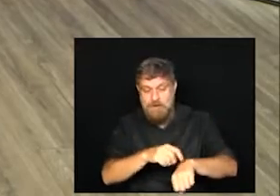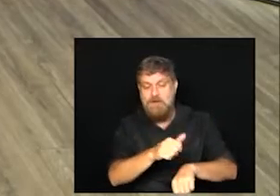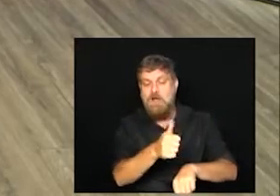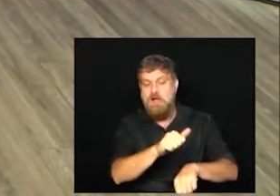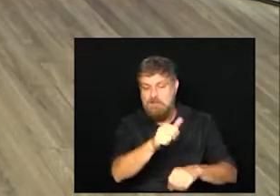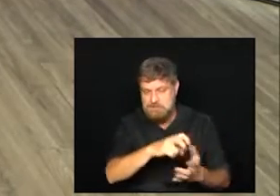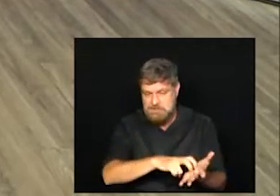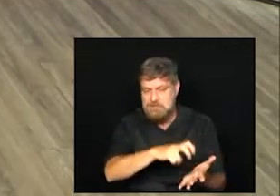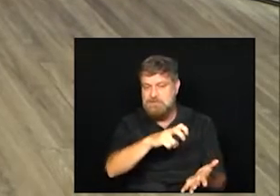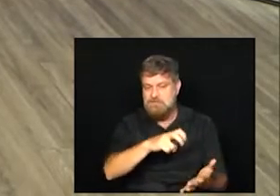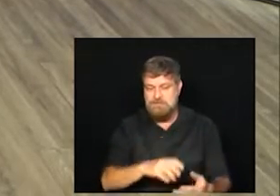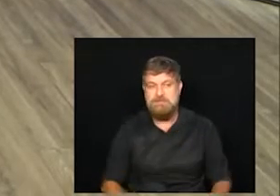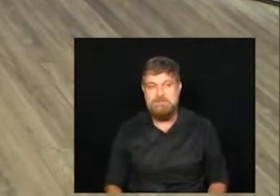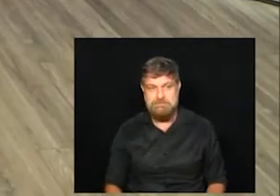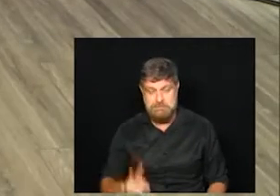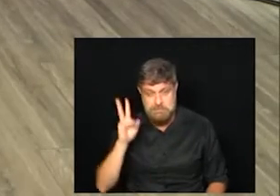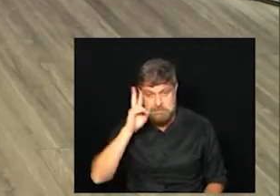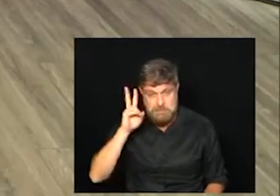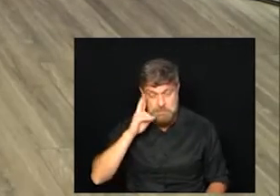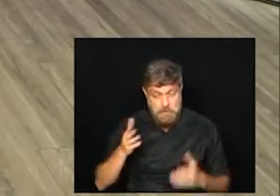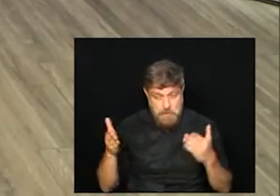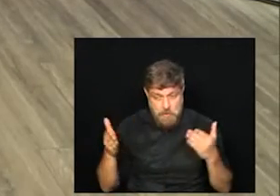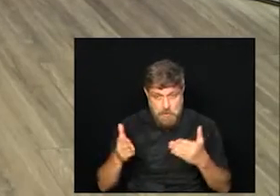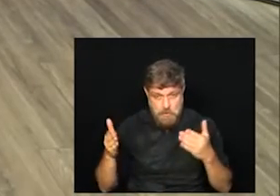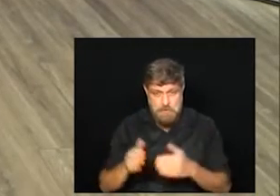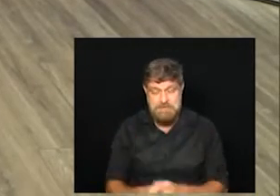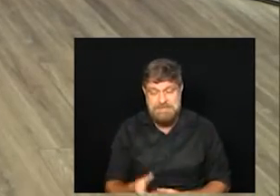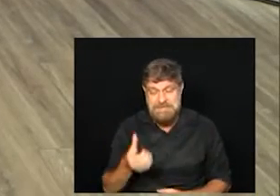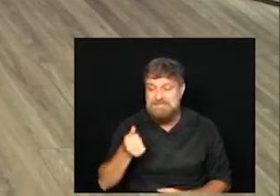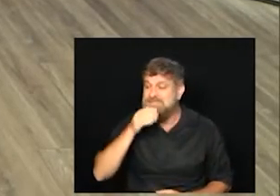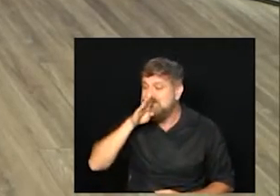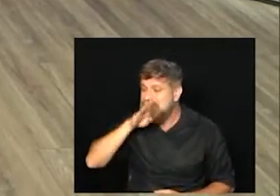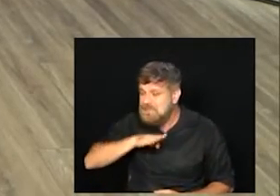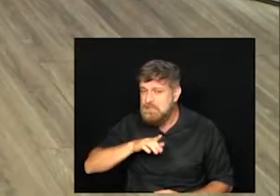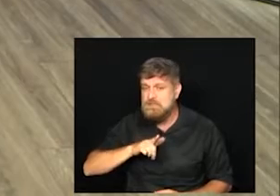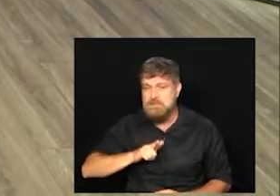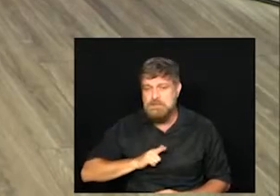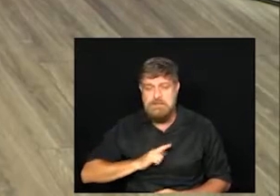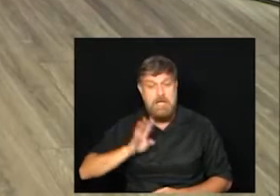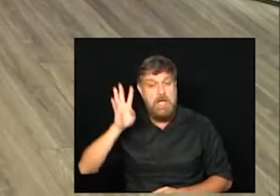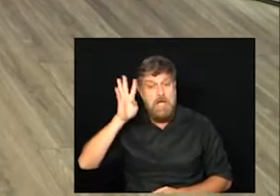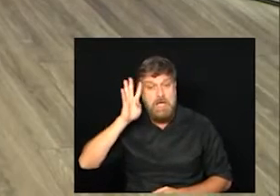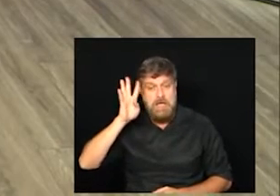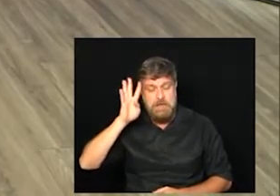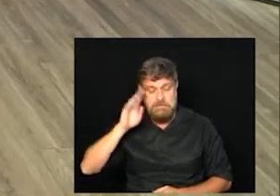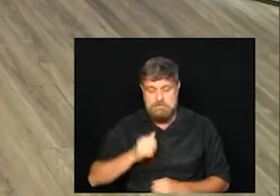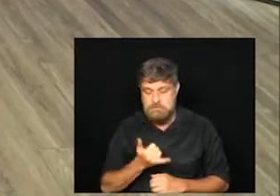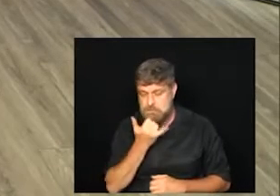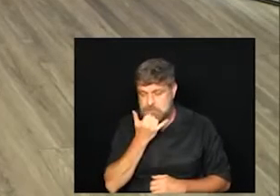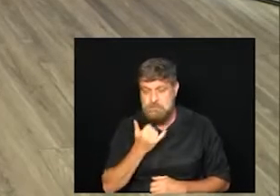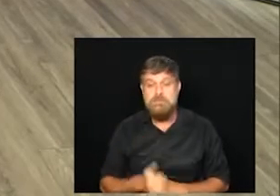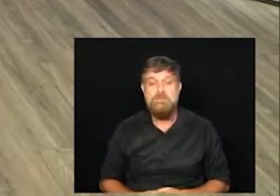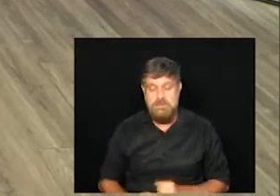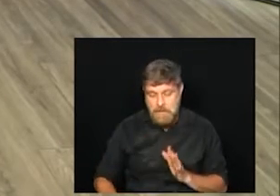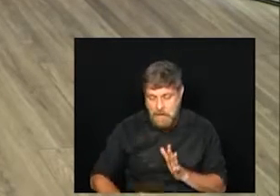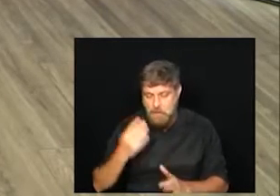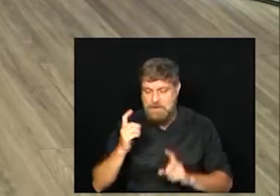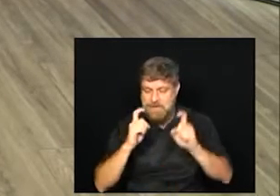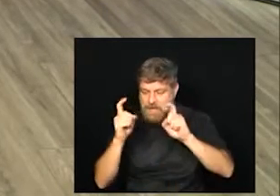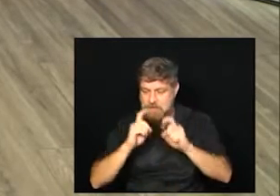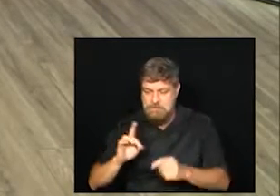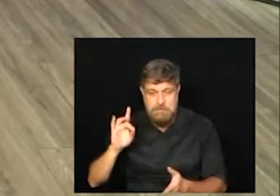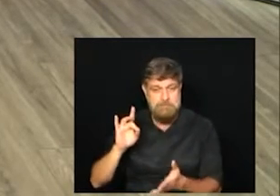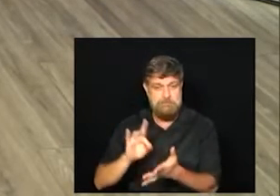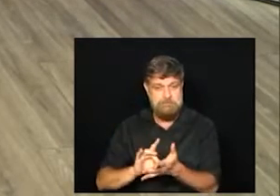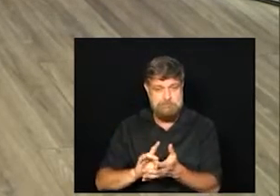horas da manhã. Lembrando, hein, hoje, 6 horas da tarde, 4ª reunião ordinária. Você acompanha aqui pela